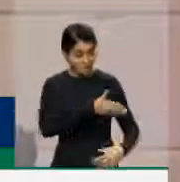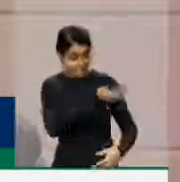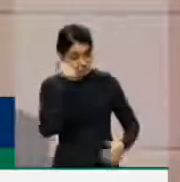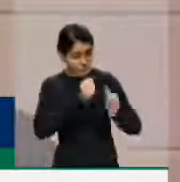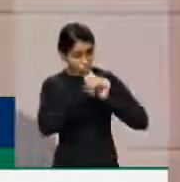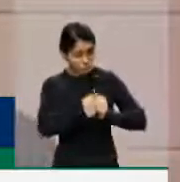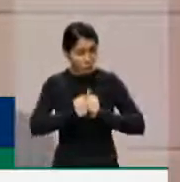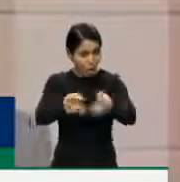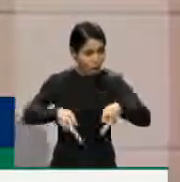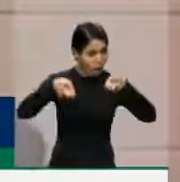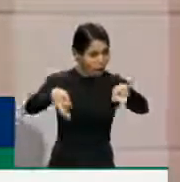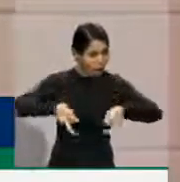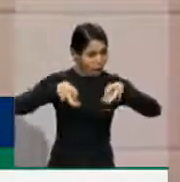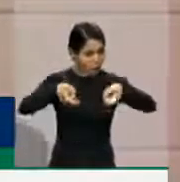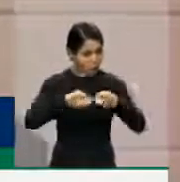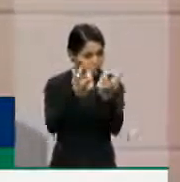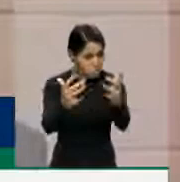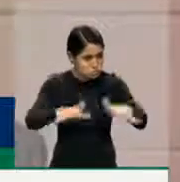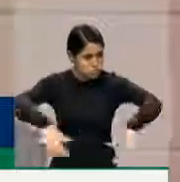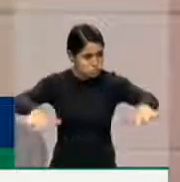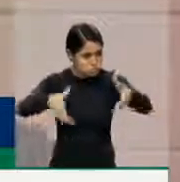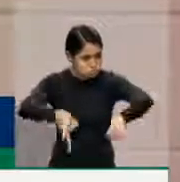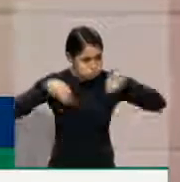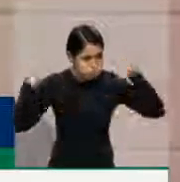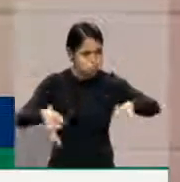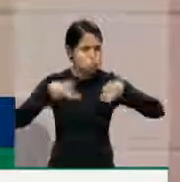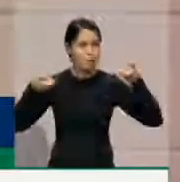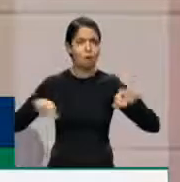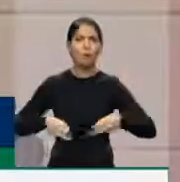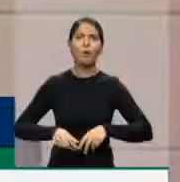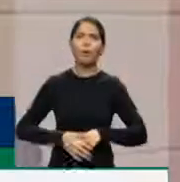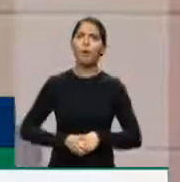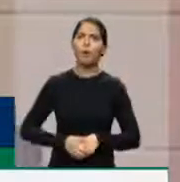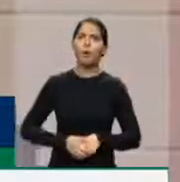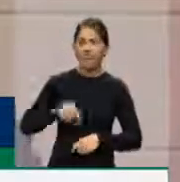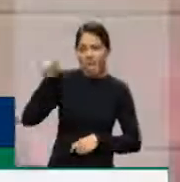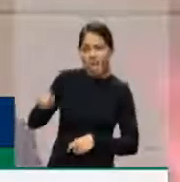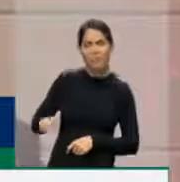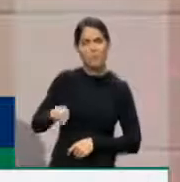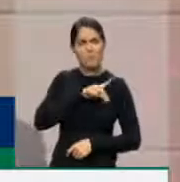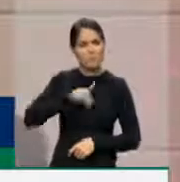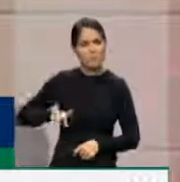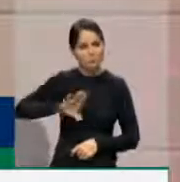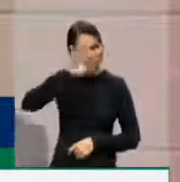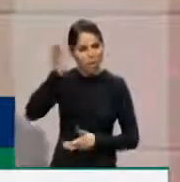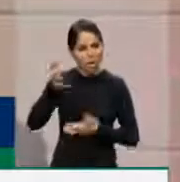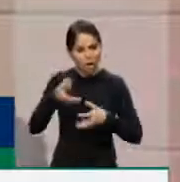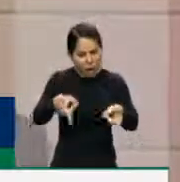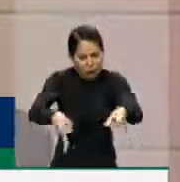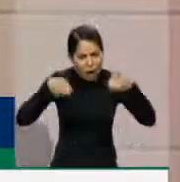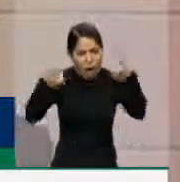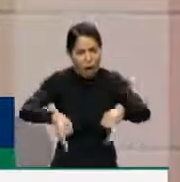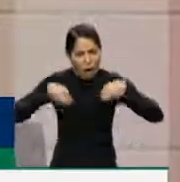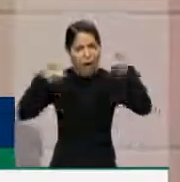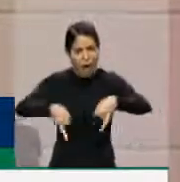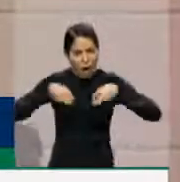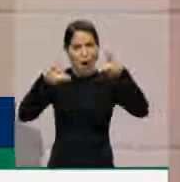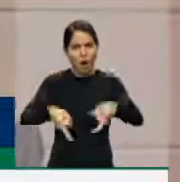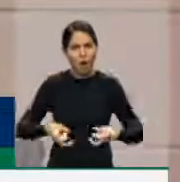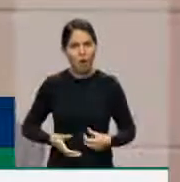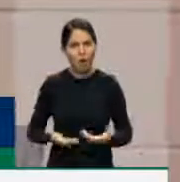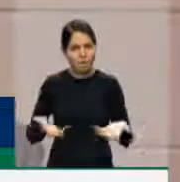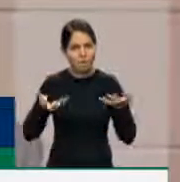Quem é que está de olho nas riquezas da Amazônia brasileira? É ele que quer explorar a Amazônia e destruir a Amazônia com os Estados